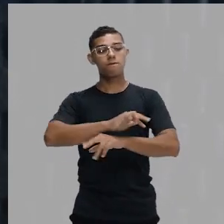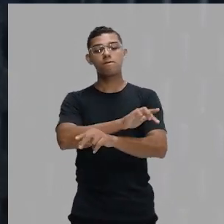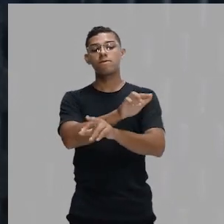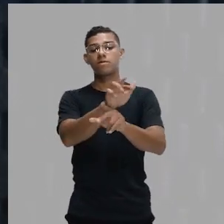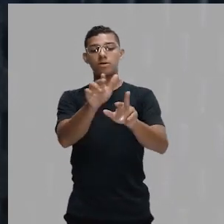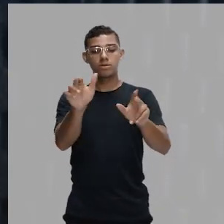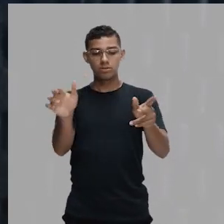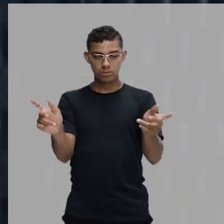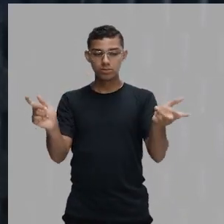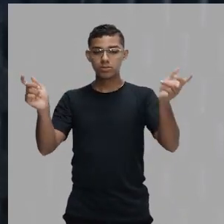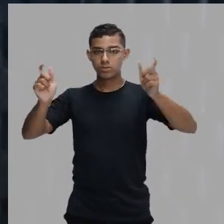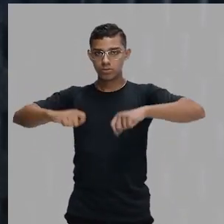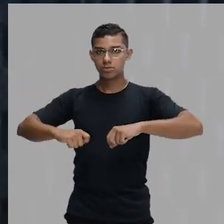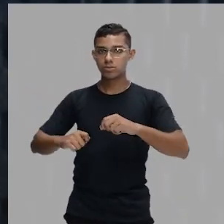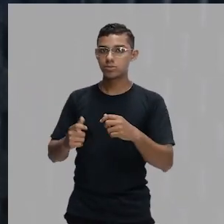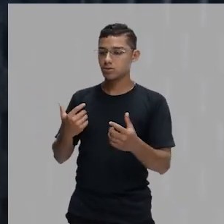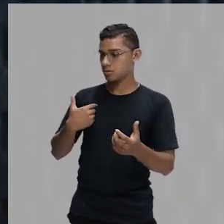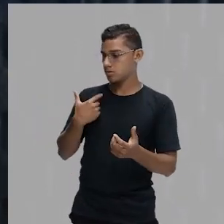existem aí